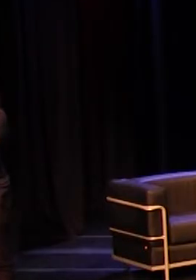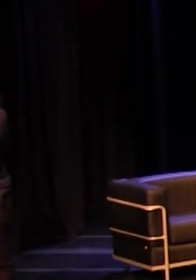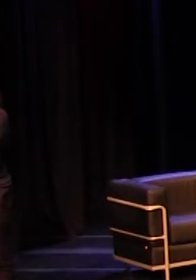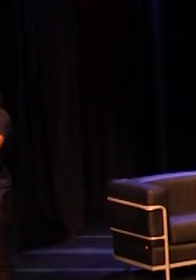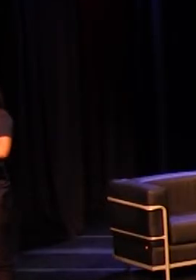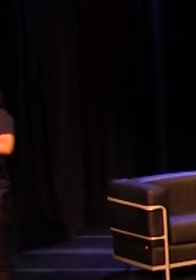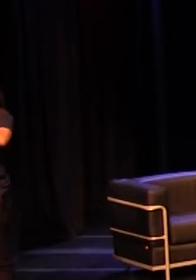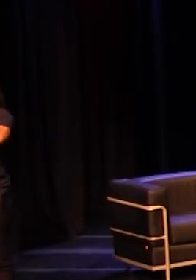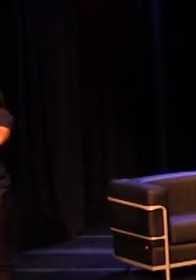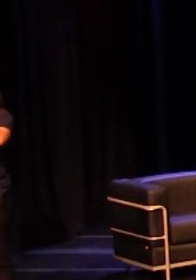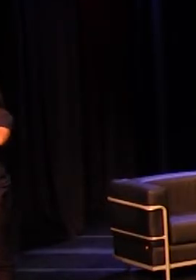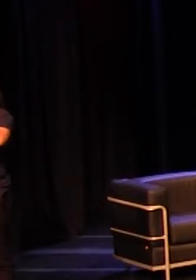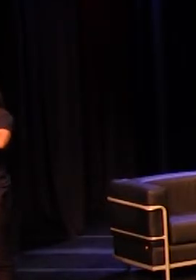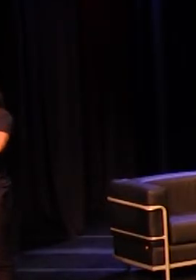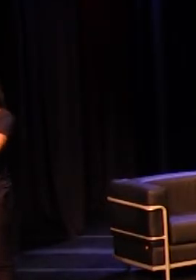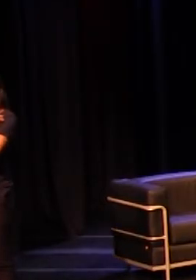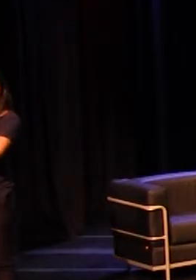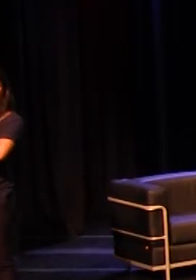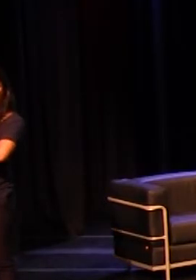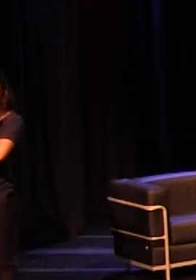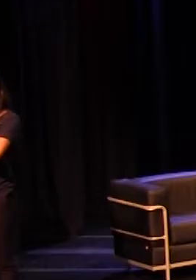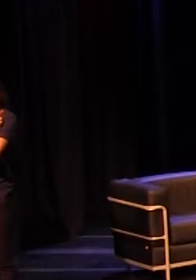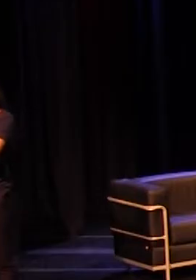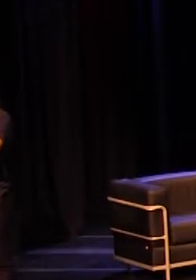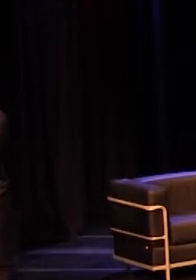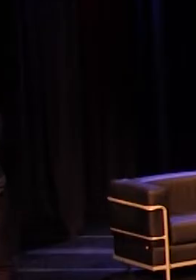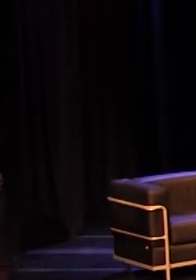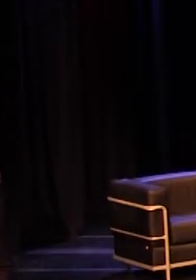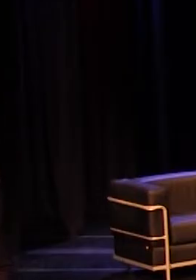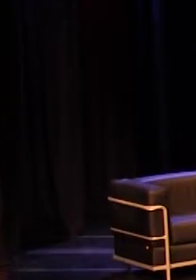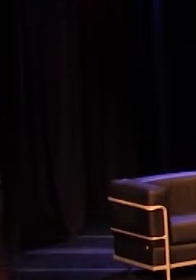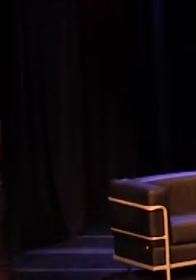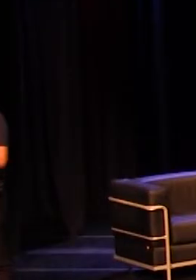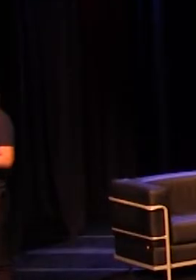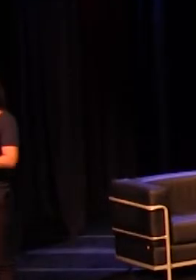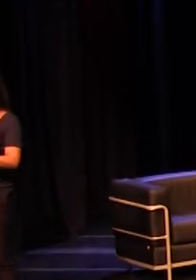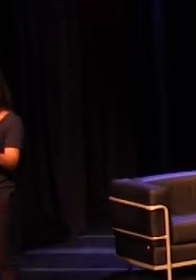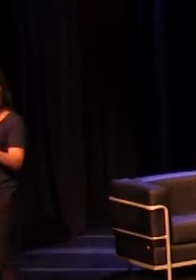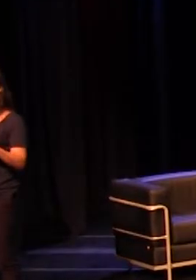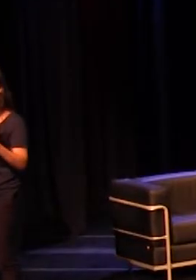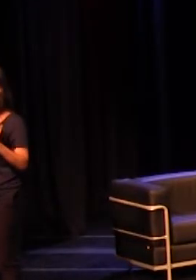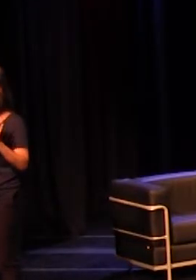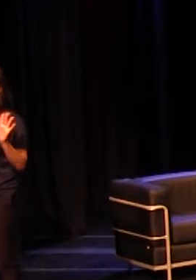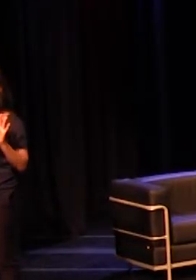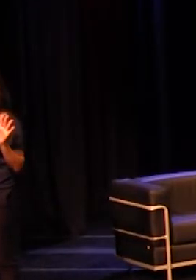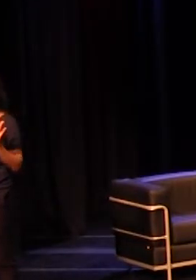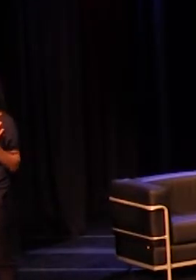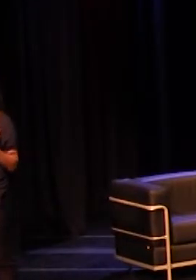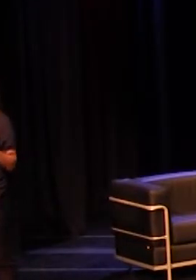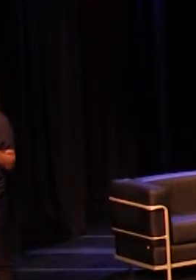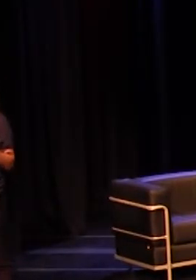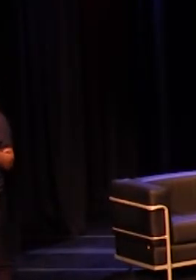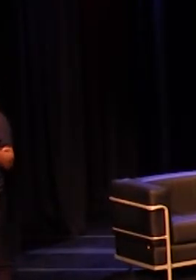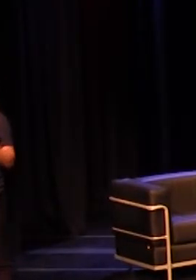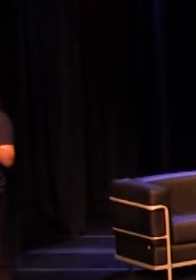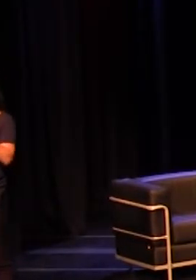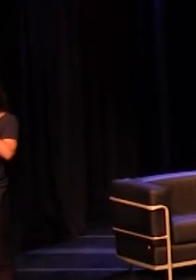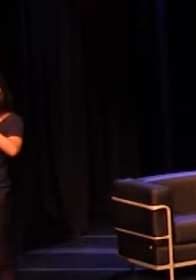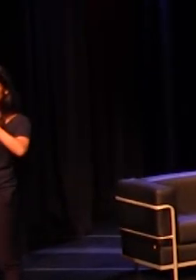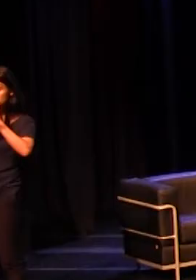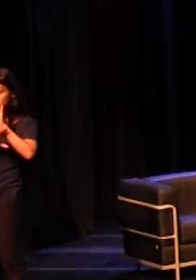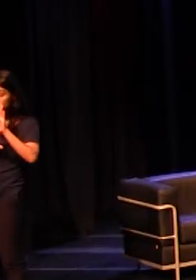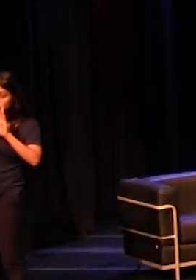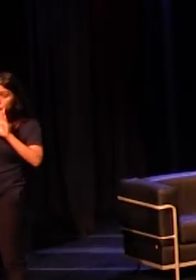aluno, isso, o currículo vem trazendo isso na sua orientação, no seu conceito, isso está dentro